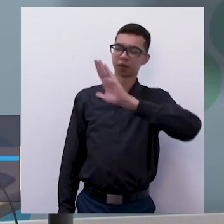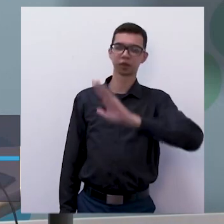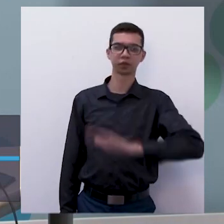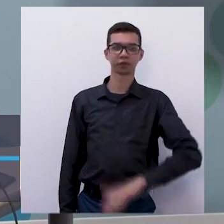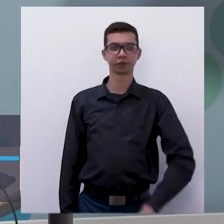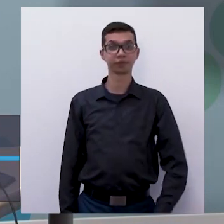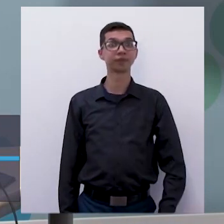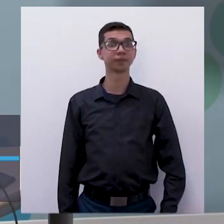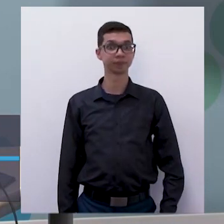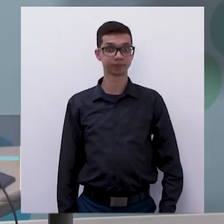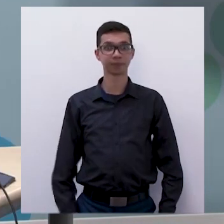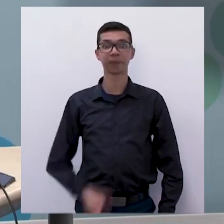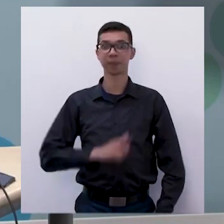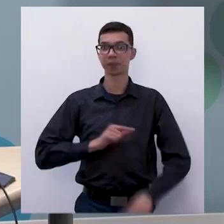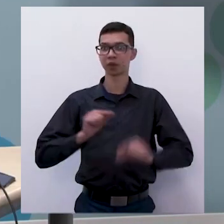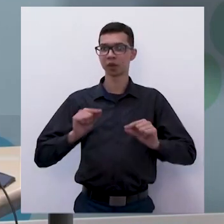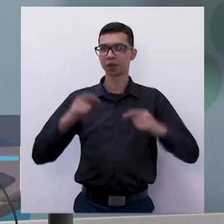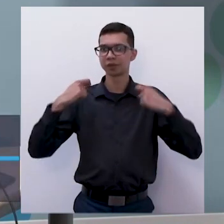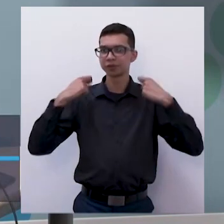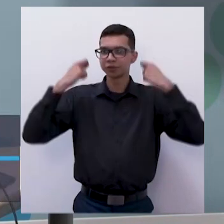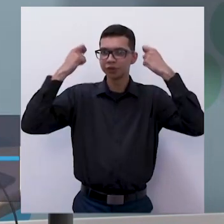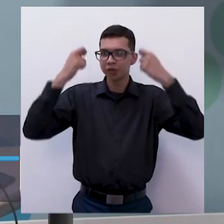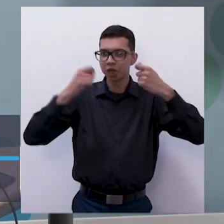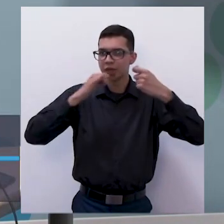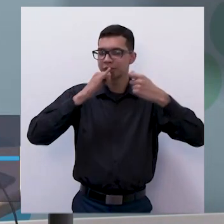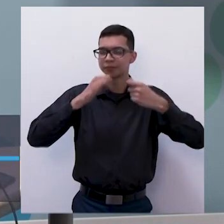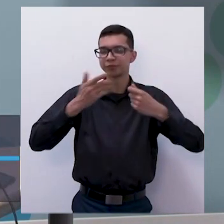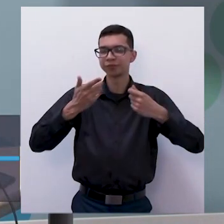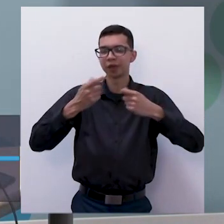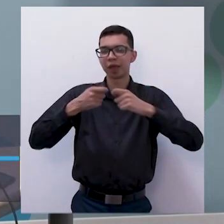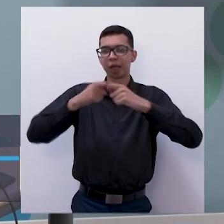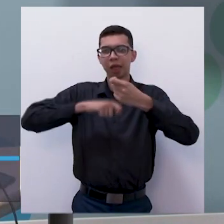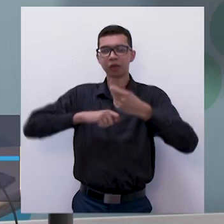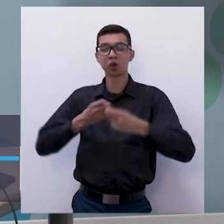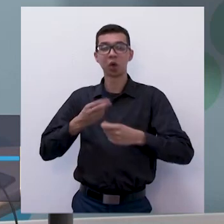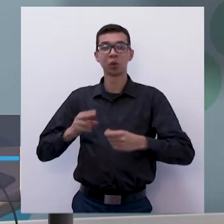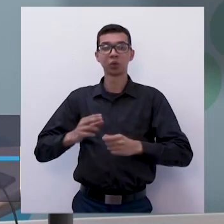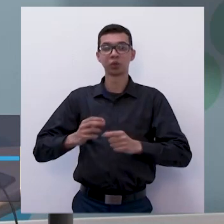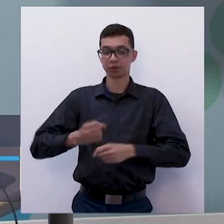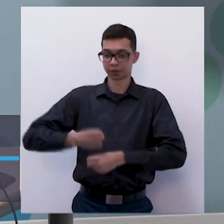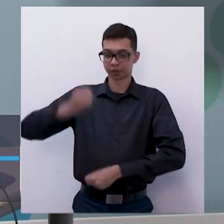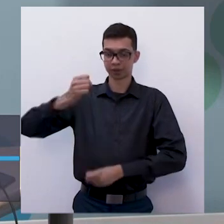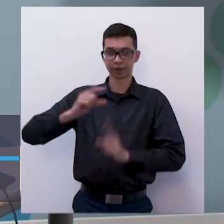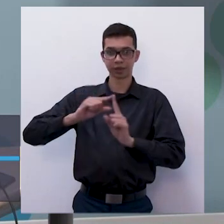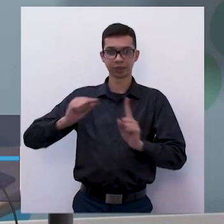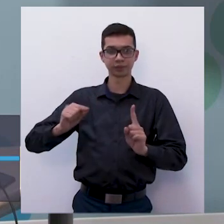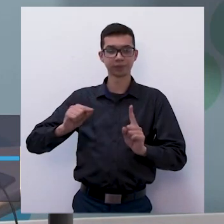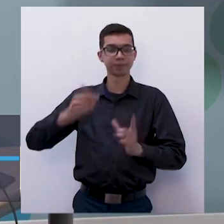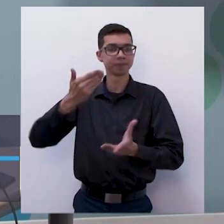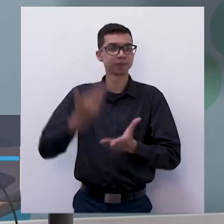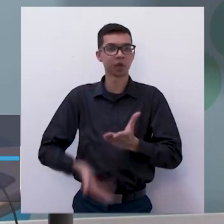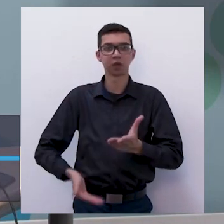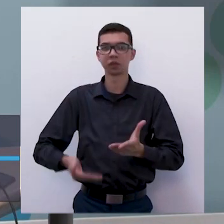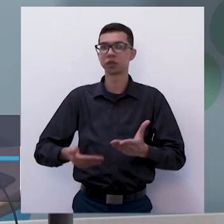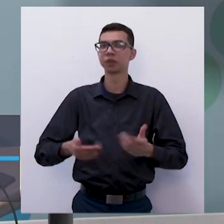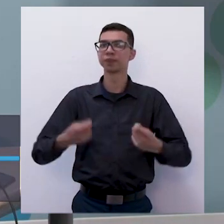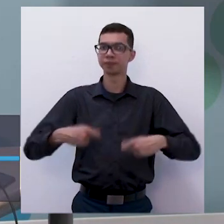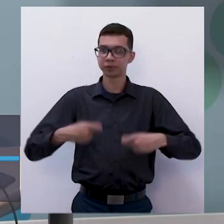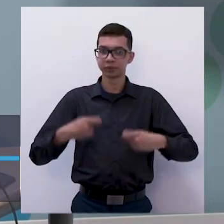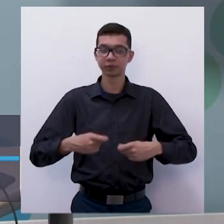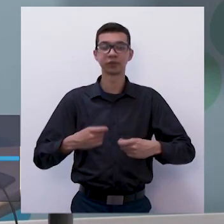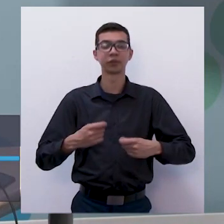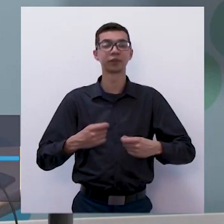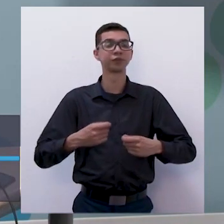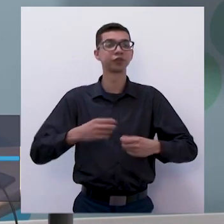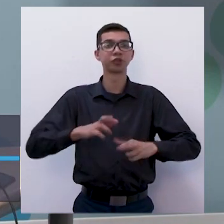vai rasgar a túnica, a lança vai quebrar, ou ele vai perder, ele vai ter que construir outro armamento, vai ter que dar um outro jeito de